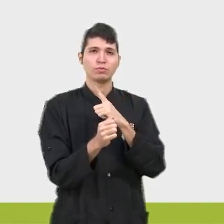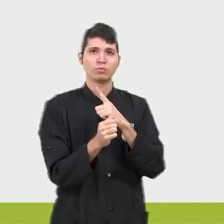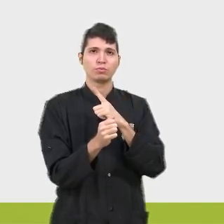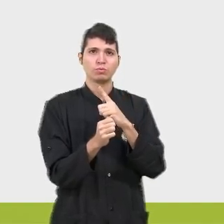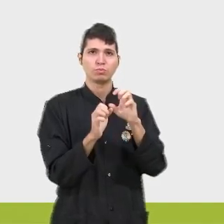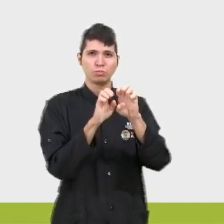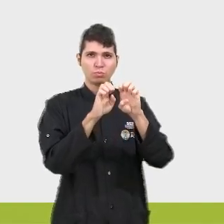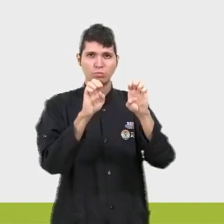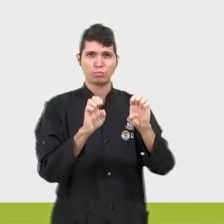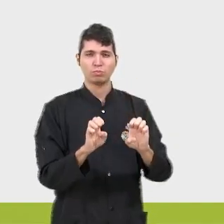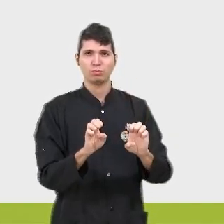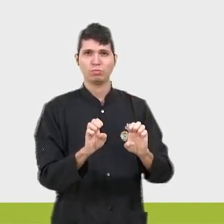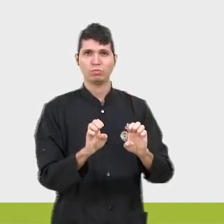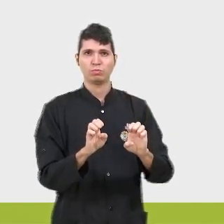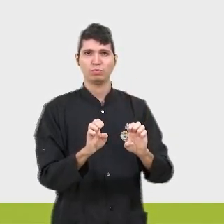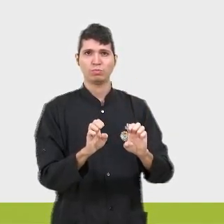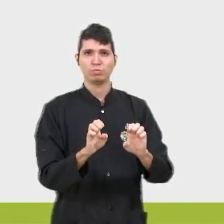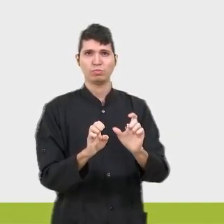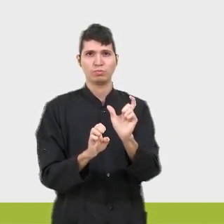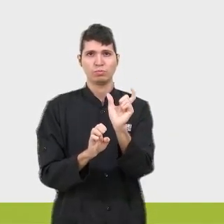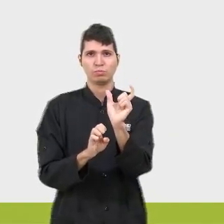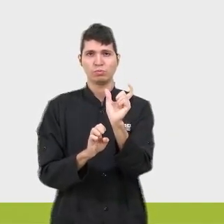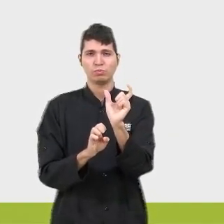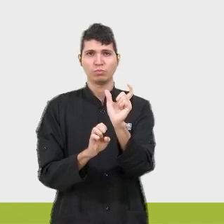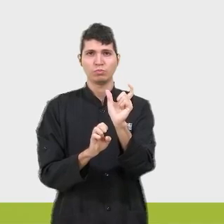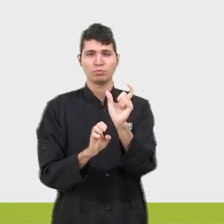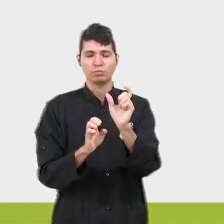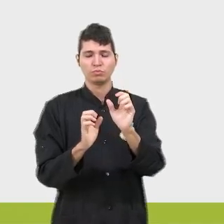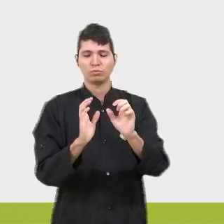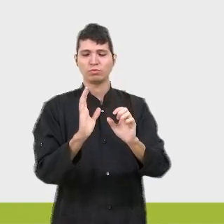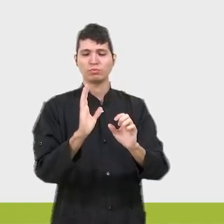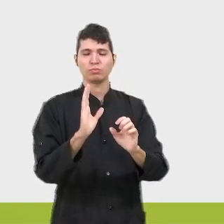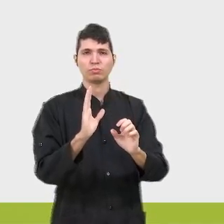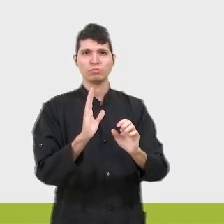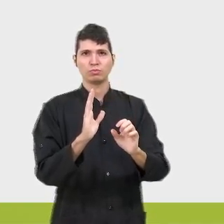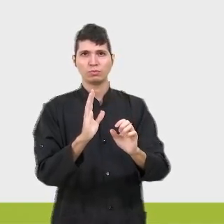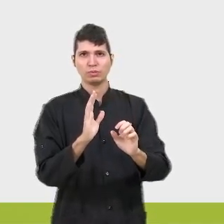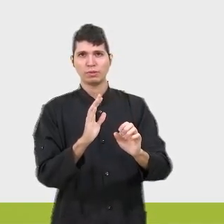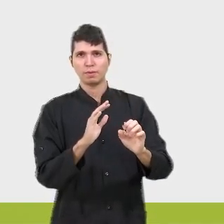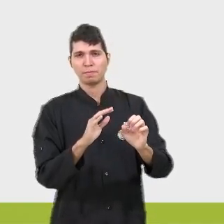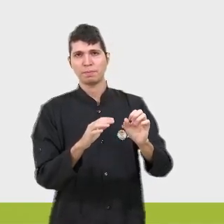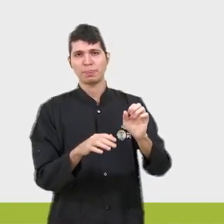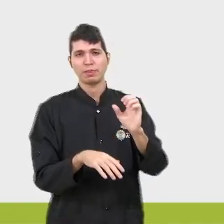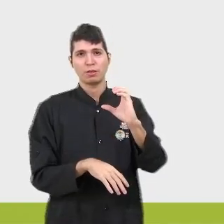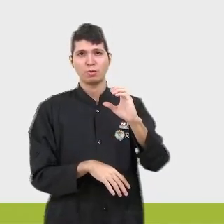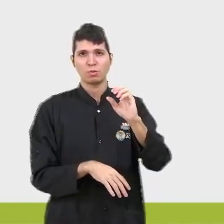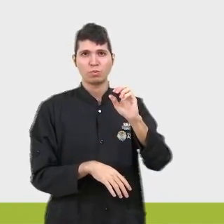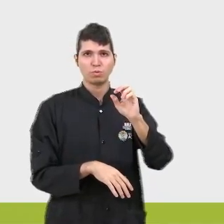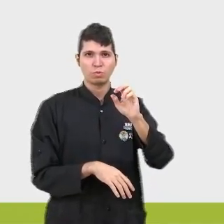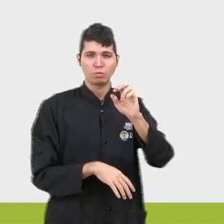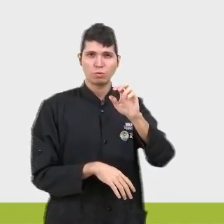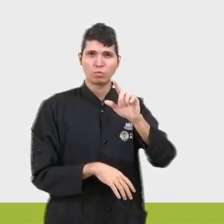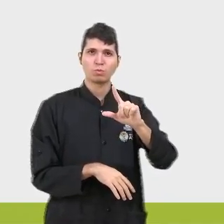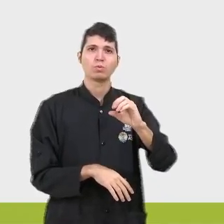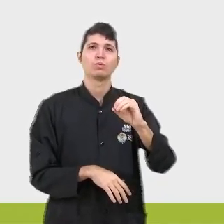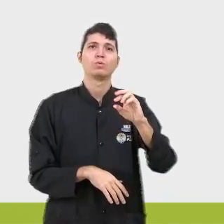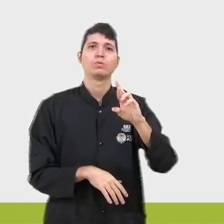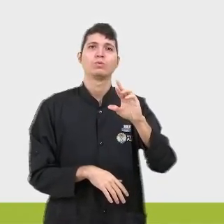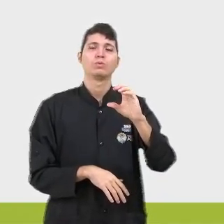uma estrutura que se chamava cloroplasto. Uma delas era o cloroplasto. E isso aí, essa